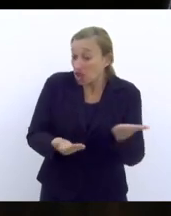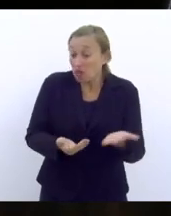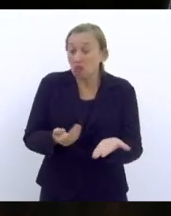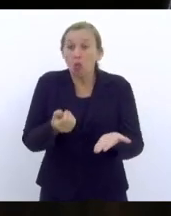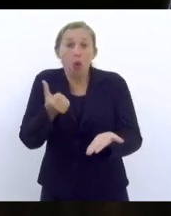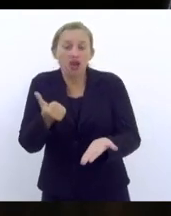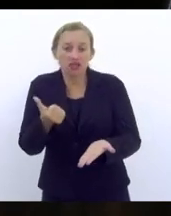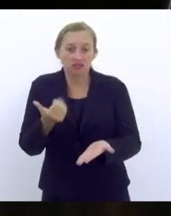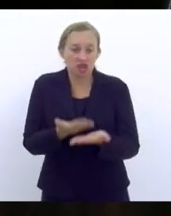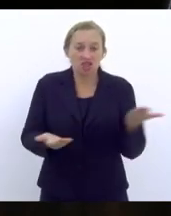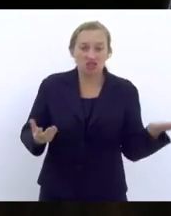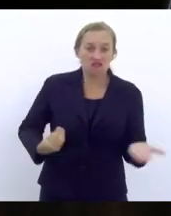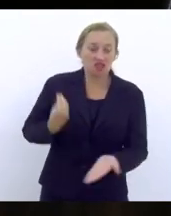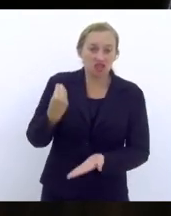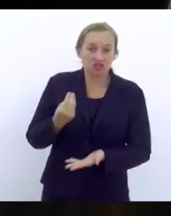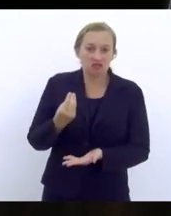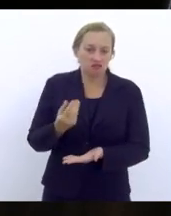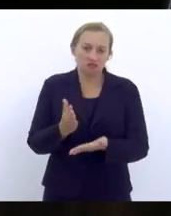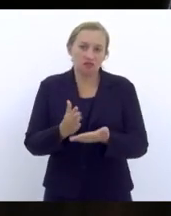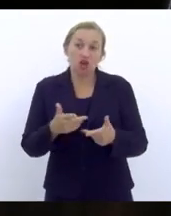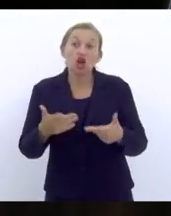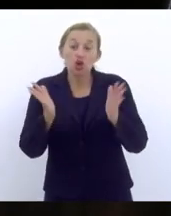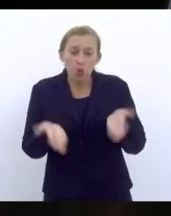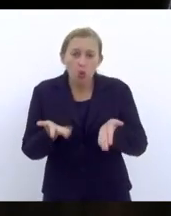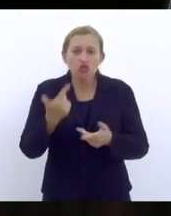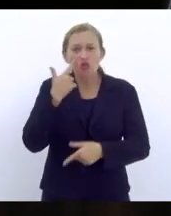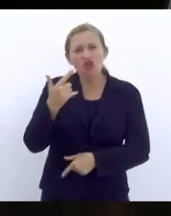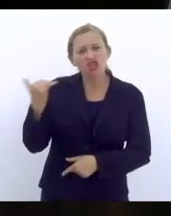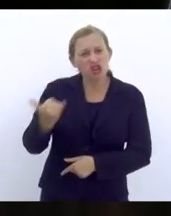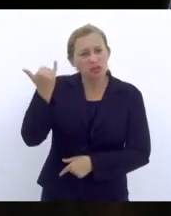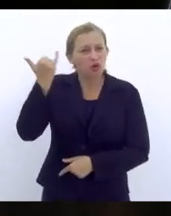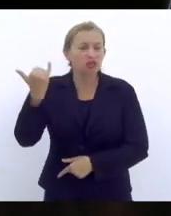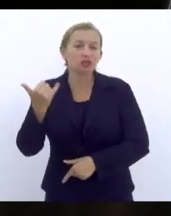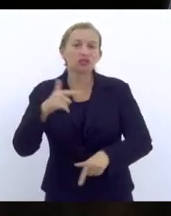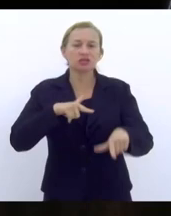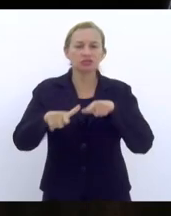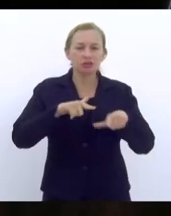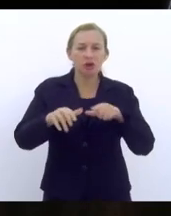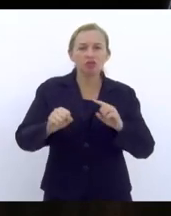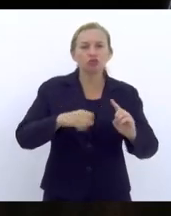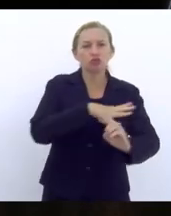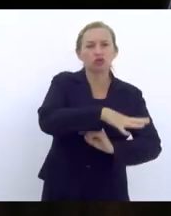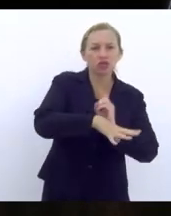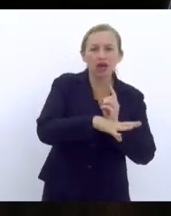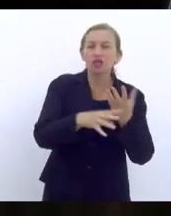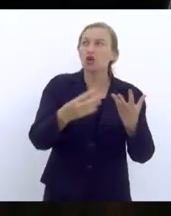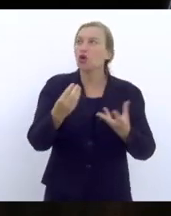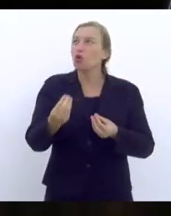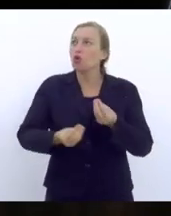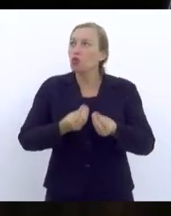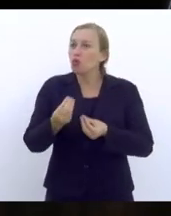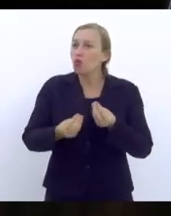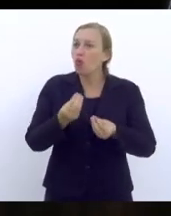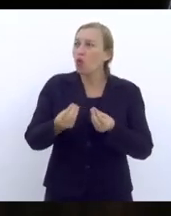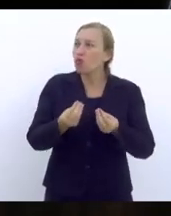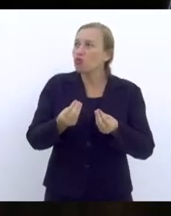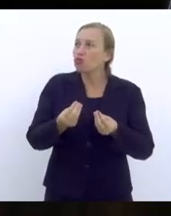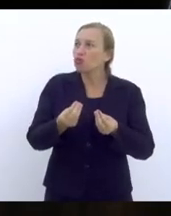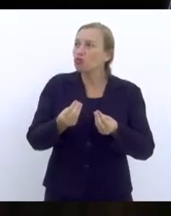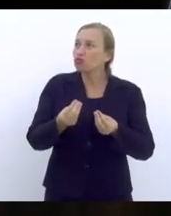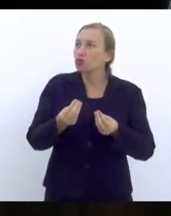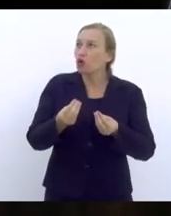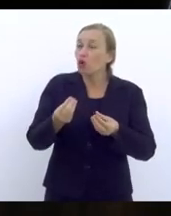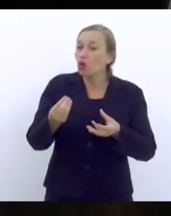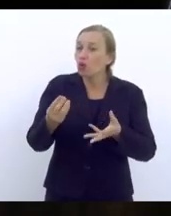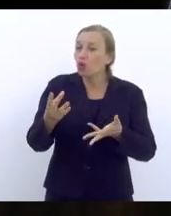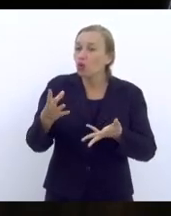vezes, e hoje eu vejo a importância desses trabalhos sociais como uma válvula de escape muito, muito